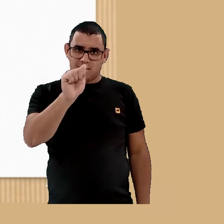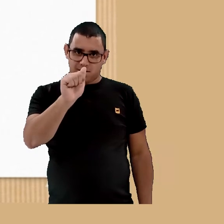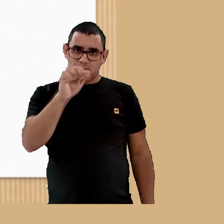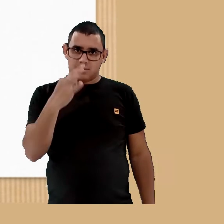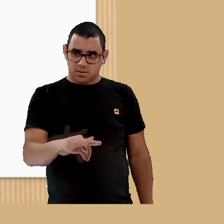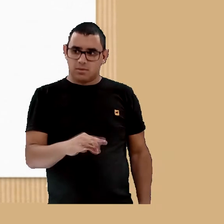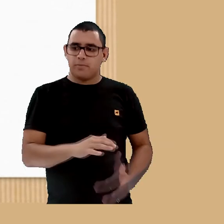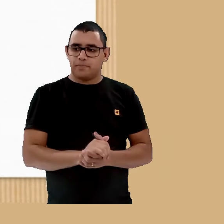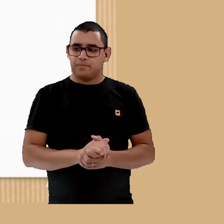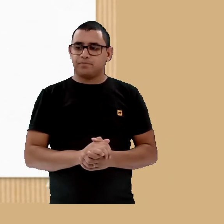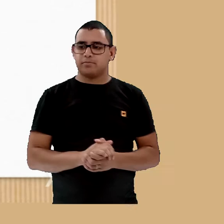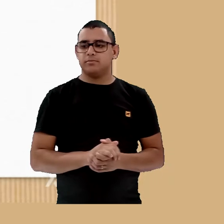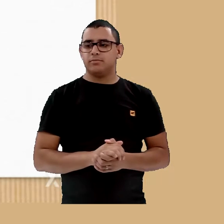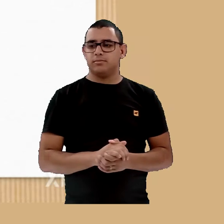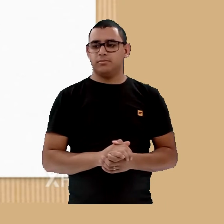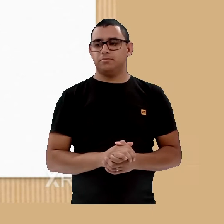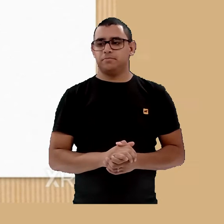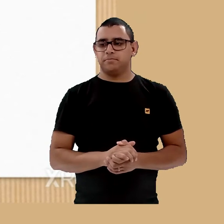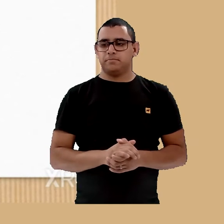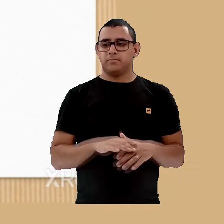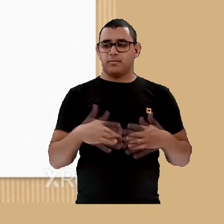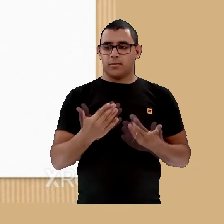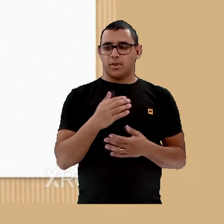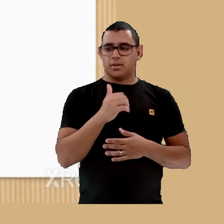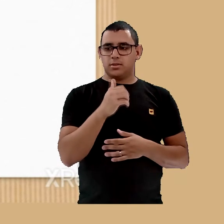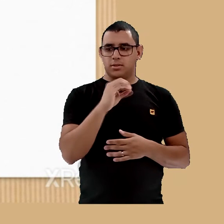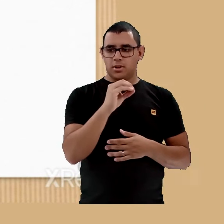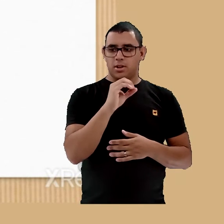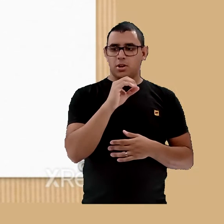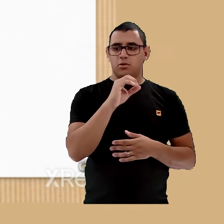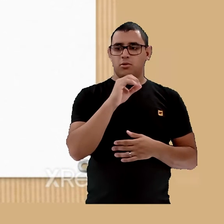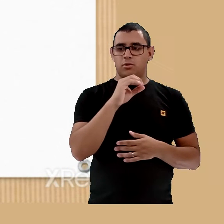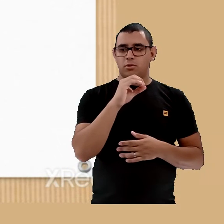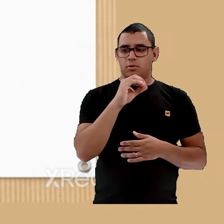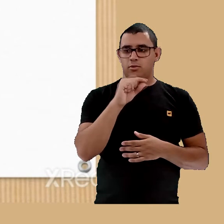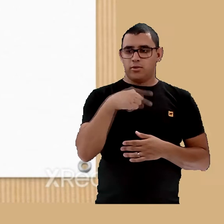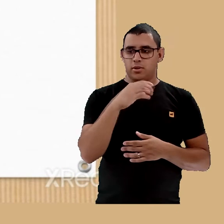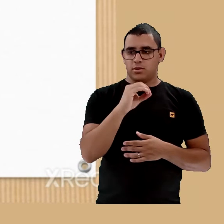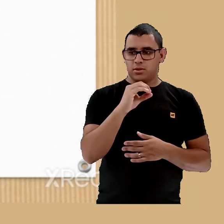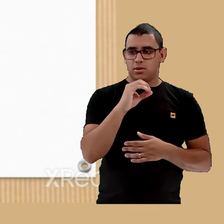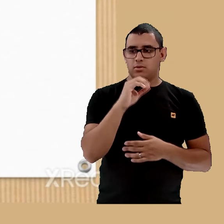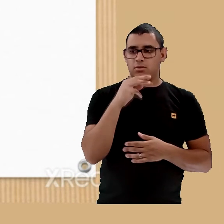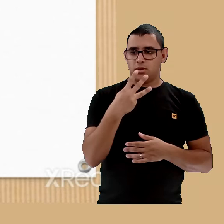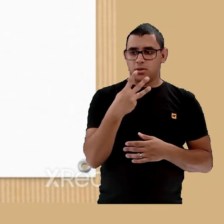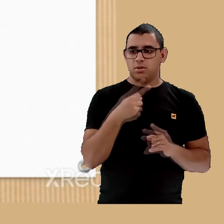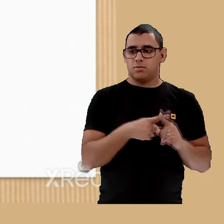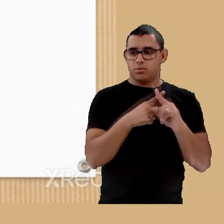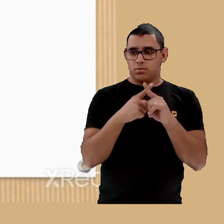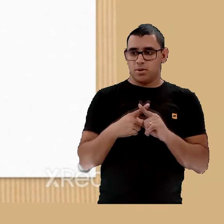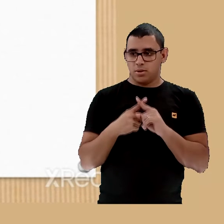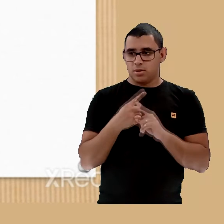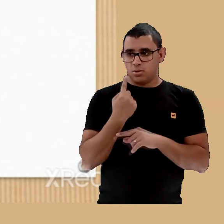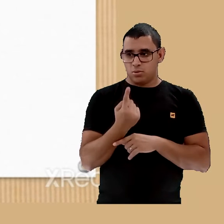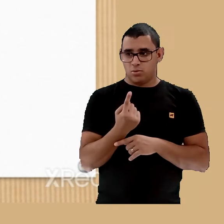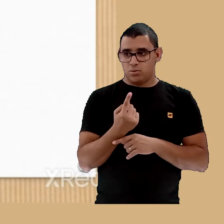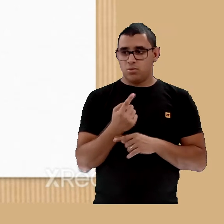multiplicando 1 e 0,03 também está multiplicando 1.200 vezes 10 a menos 6. Eu